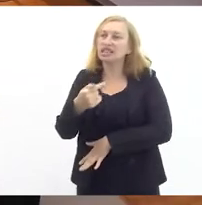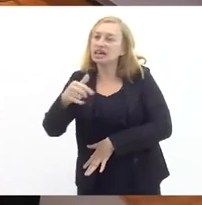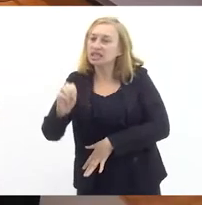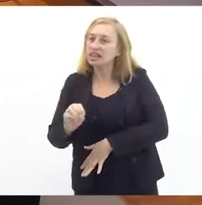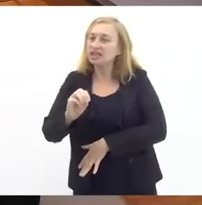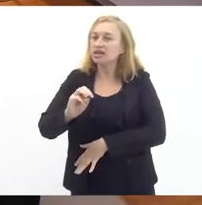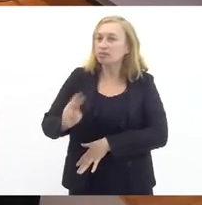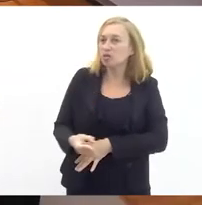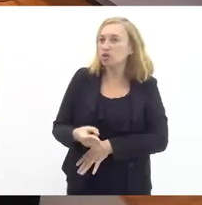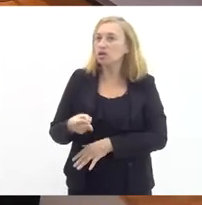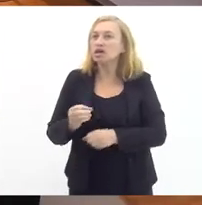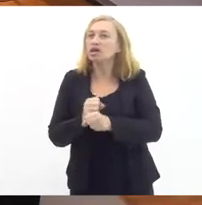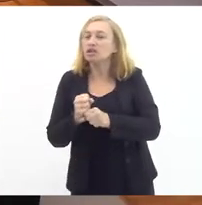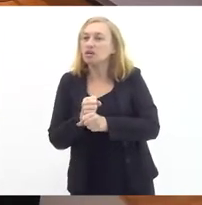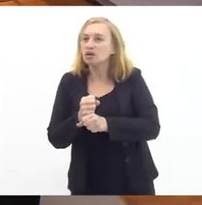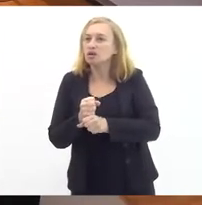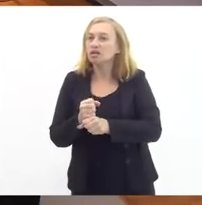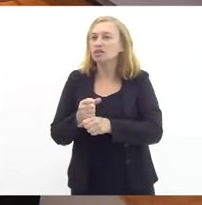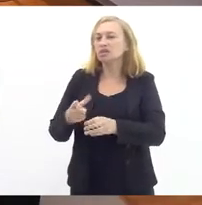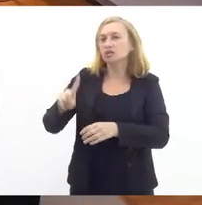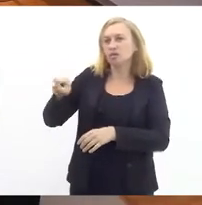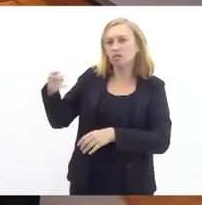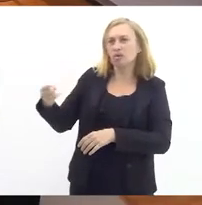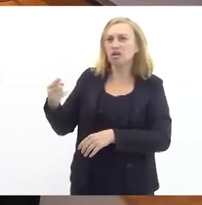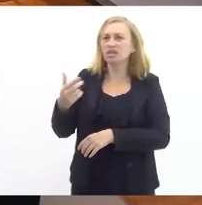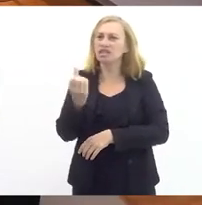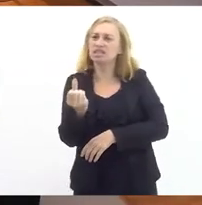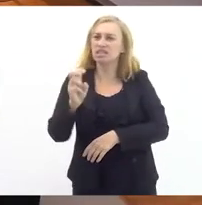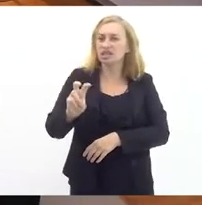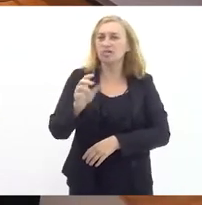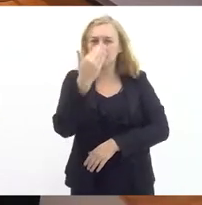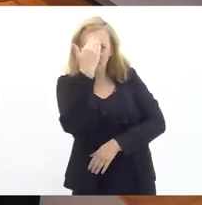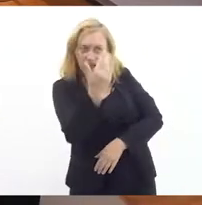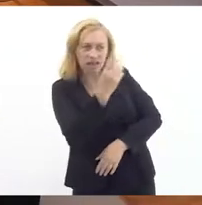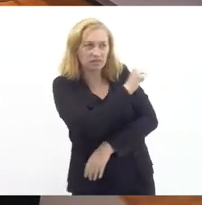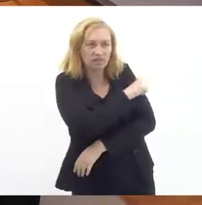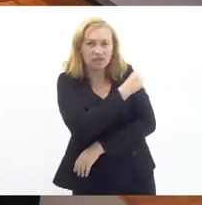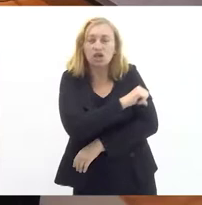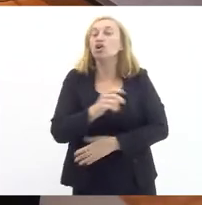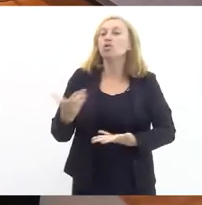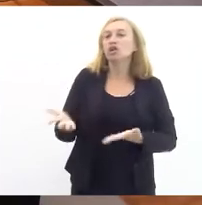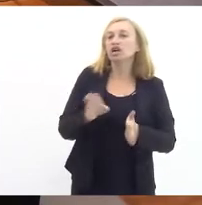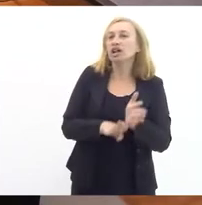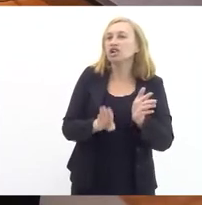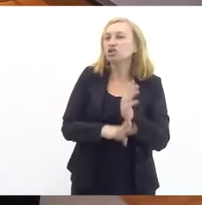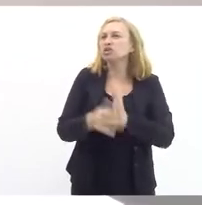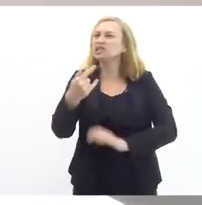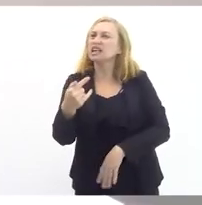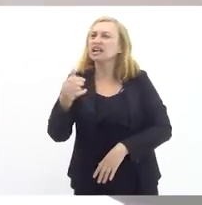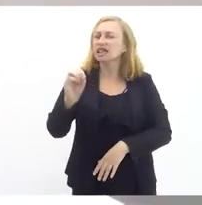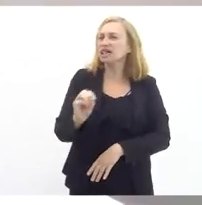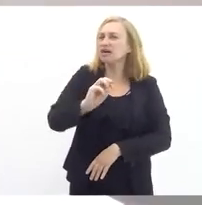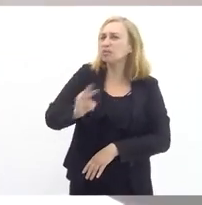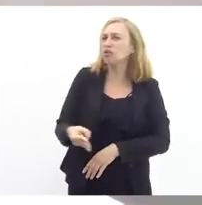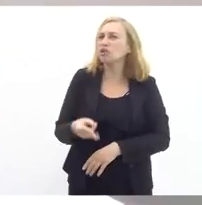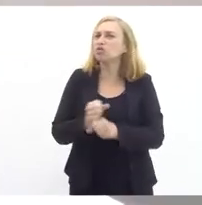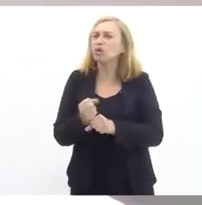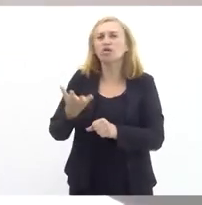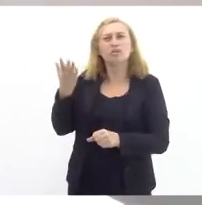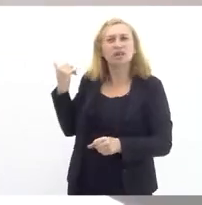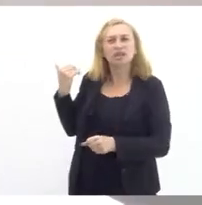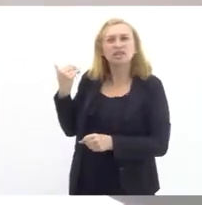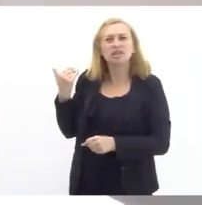milhões, retrasado 65. Obrigado, enfermeira Rejane. É o que foi gasto desses 70 milhões do ano passado e